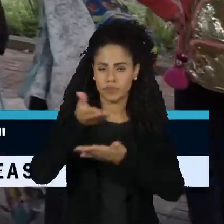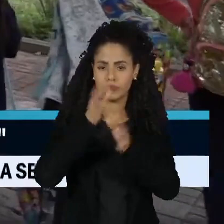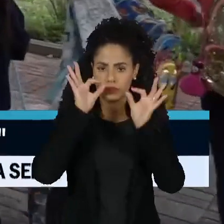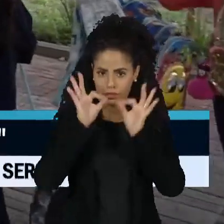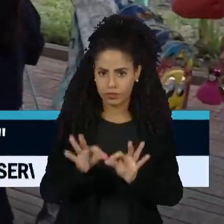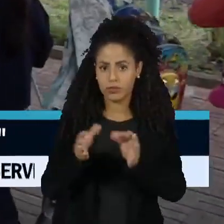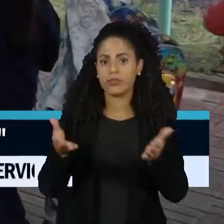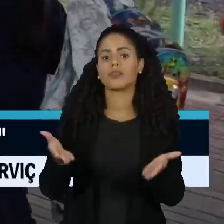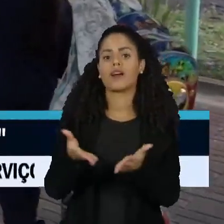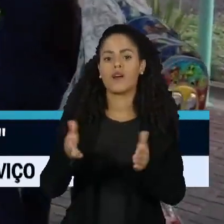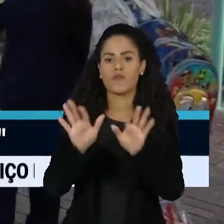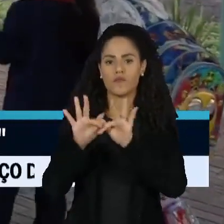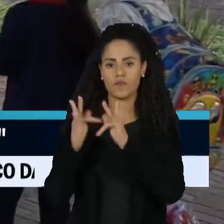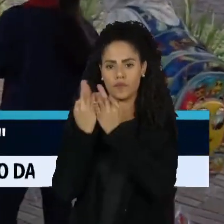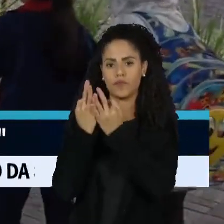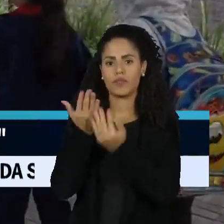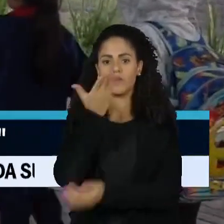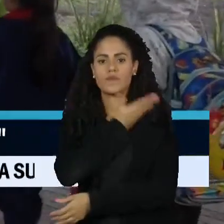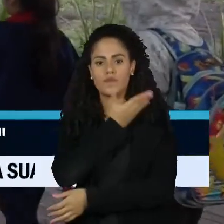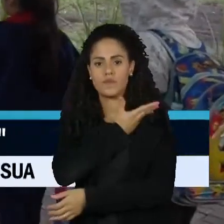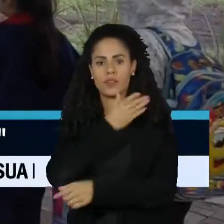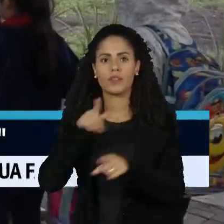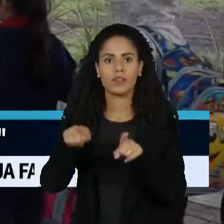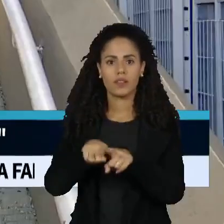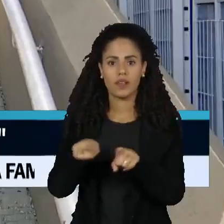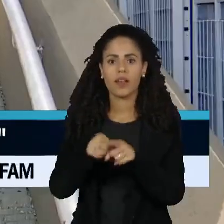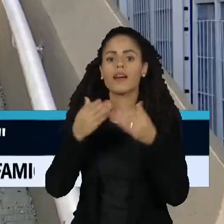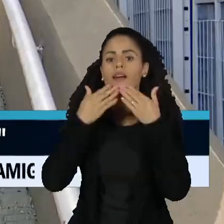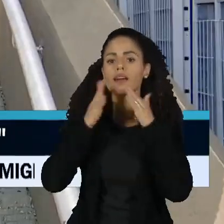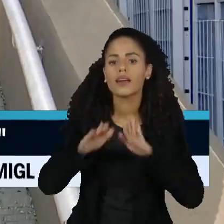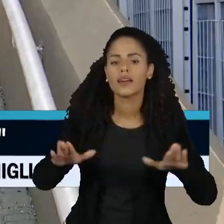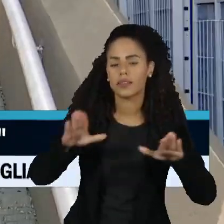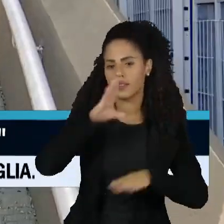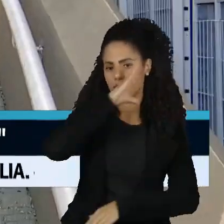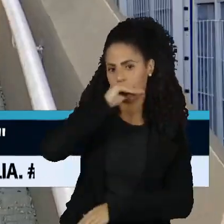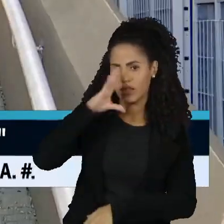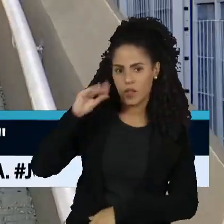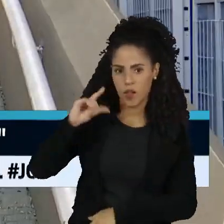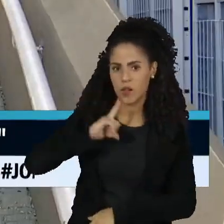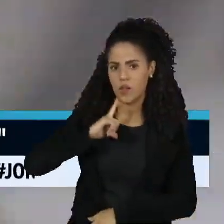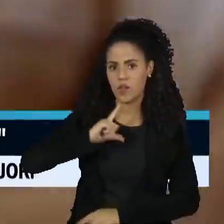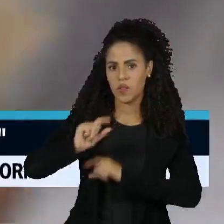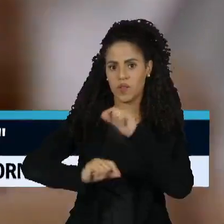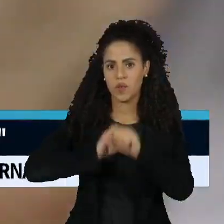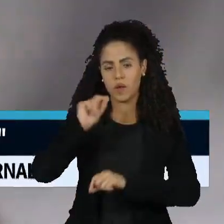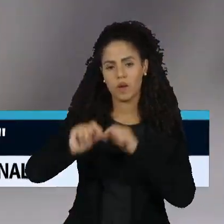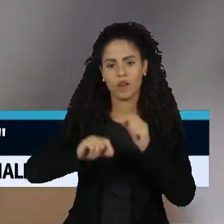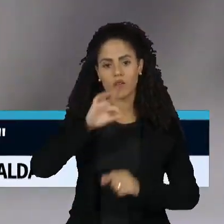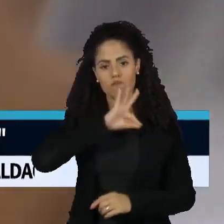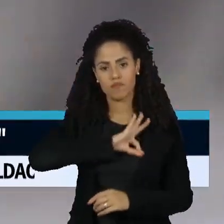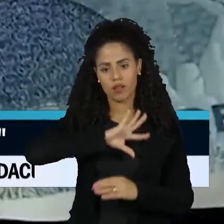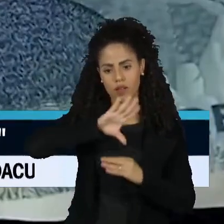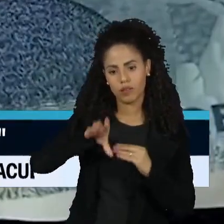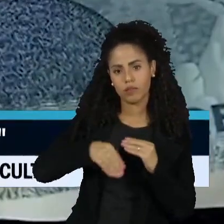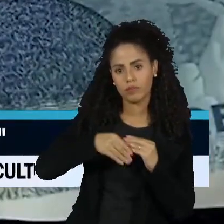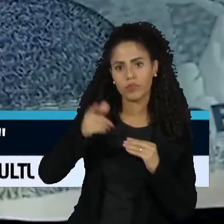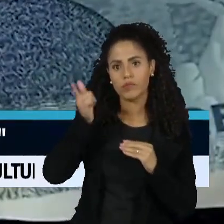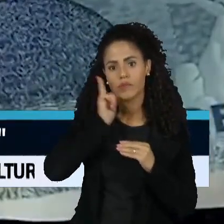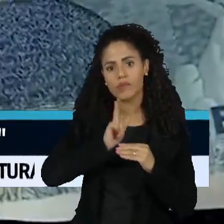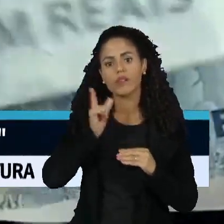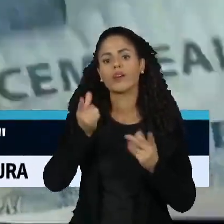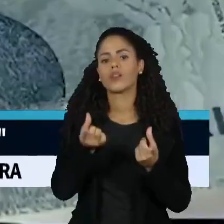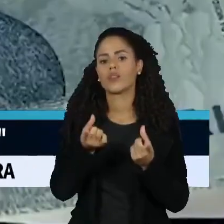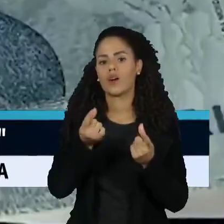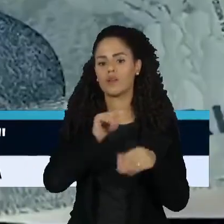aporte financeiro de familiares e amigos em nome de crianças e adolescentes para a formação de uma renda complementar, que irá